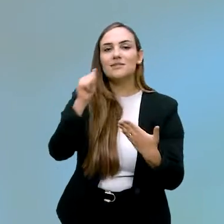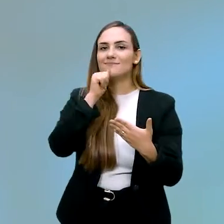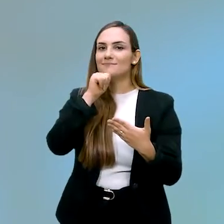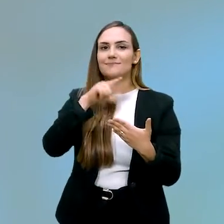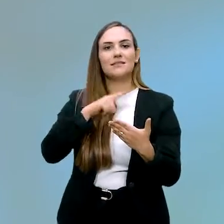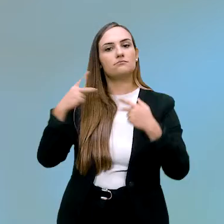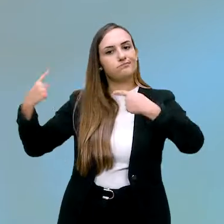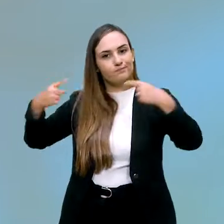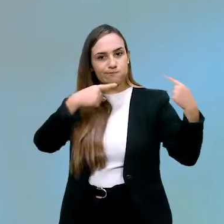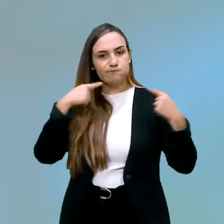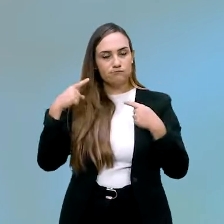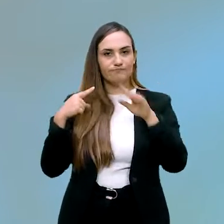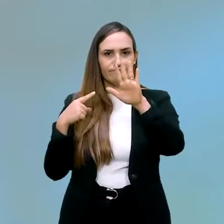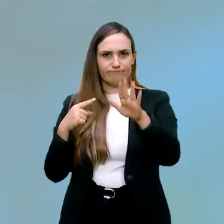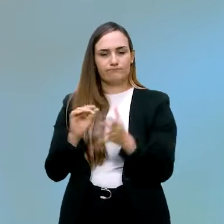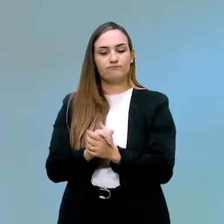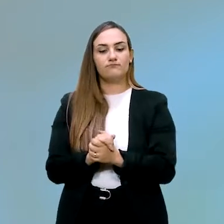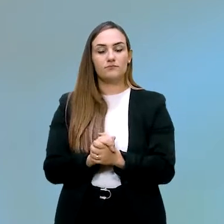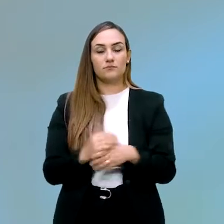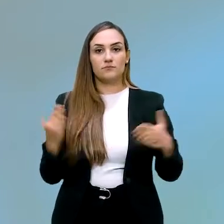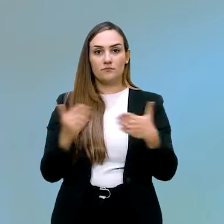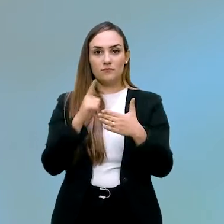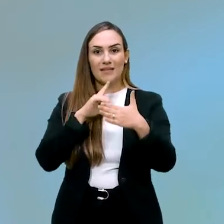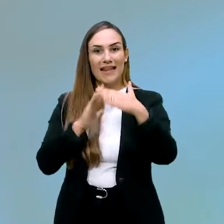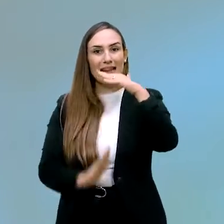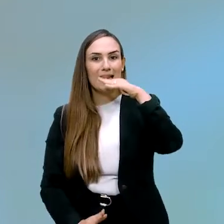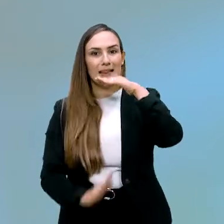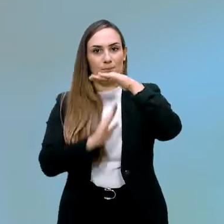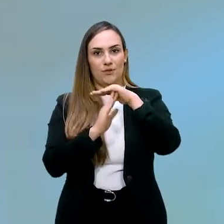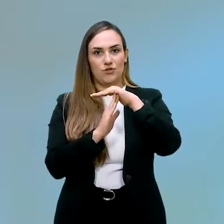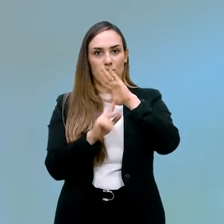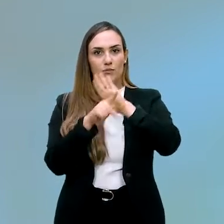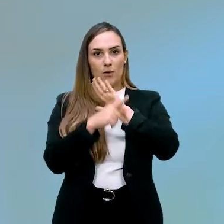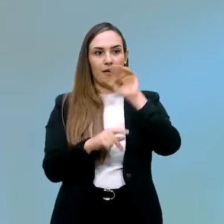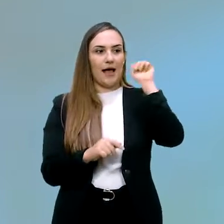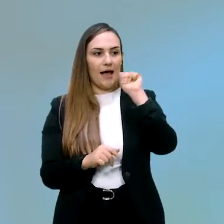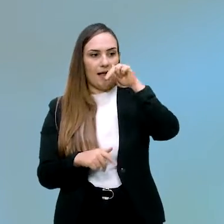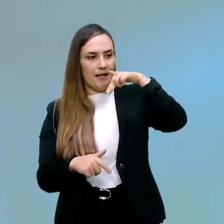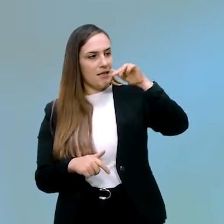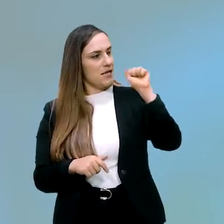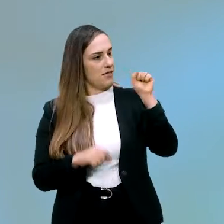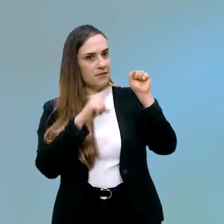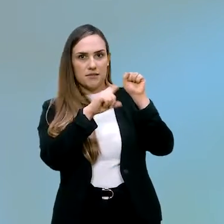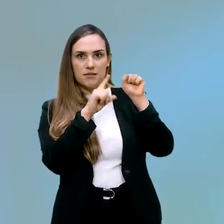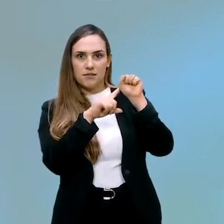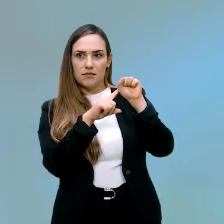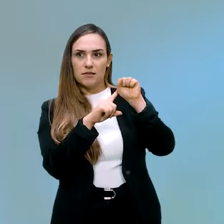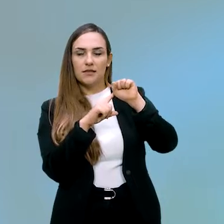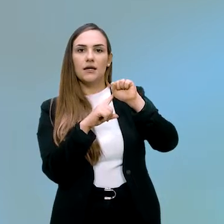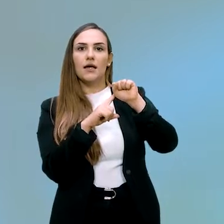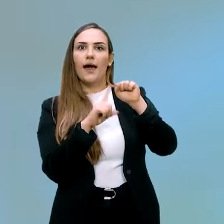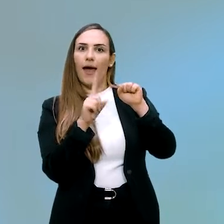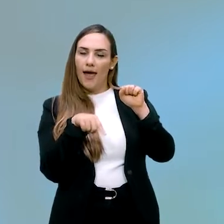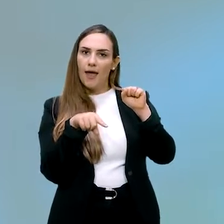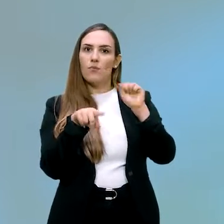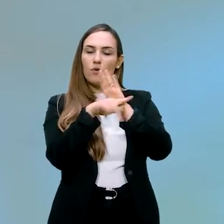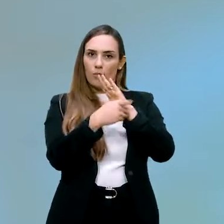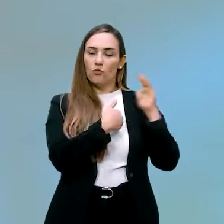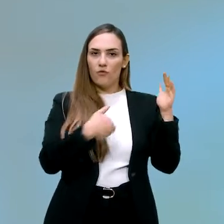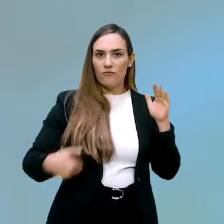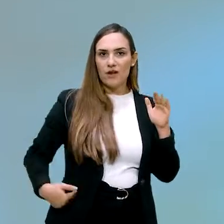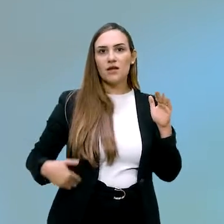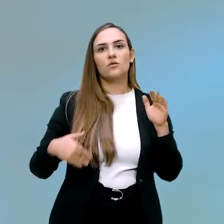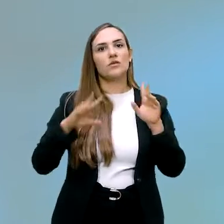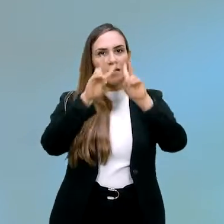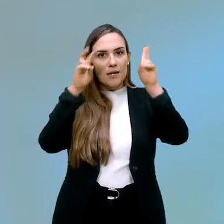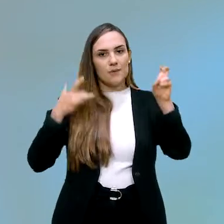do ponto de vista de hoje. Essa decisão limitou o rol da ANS, a Agência Nacional de Saúde, para a oferta de